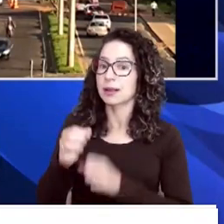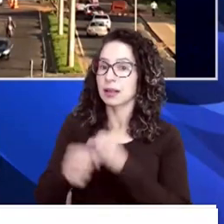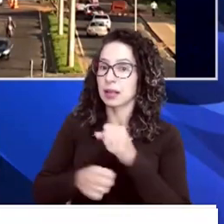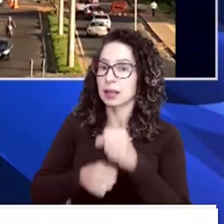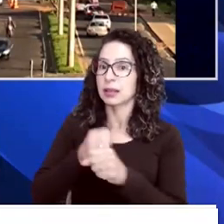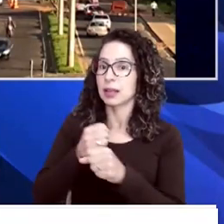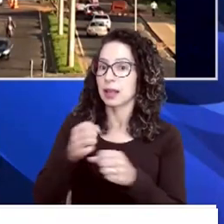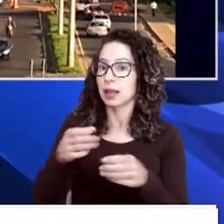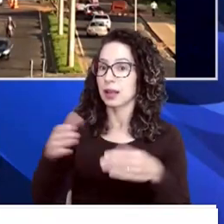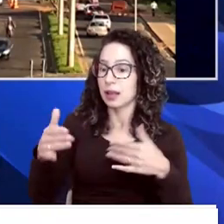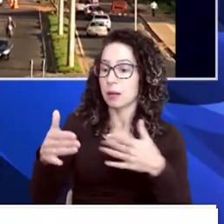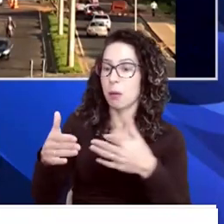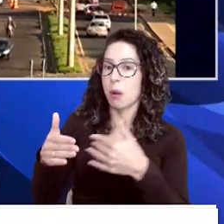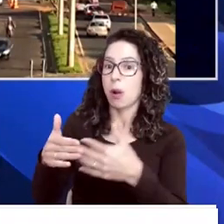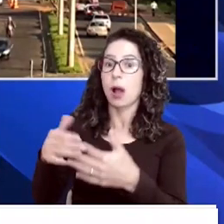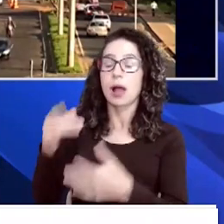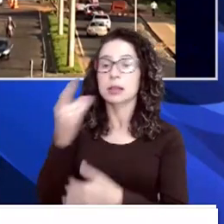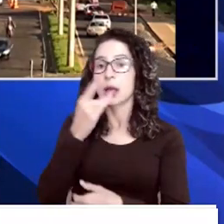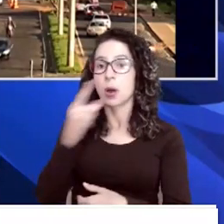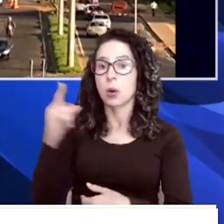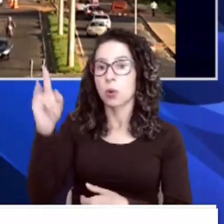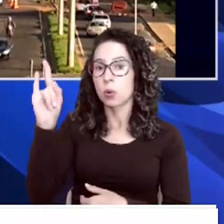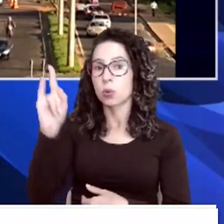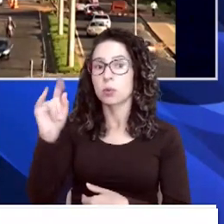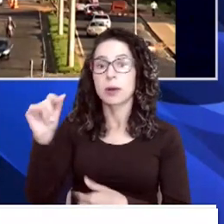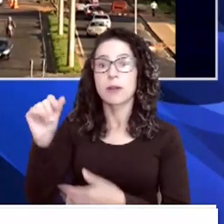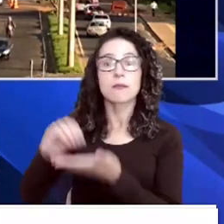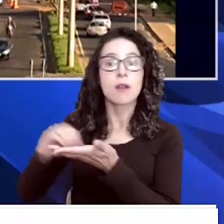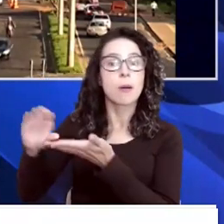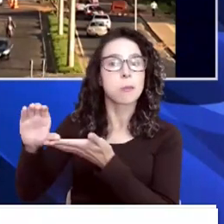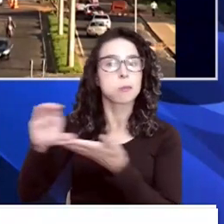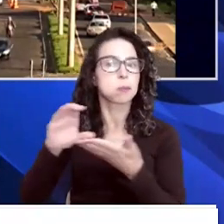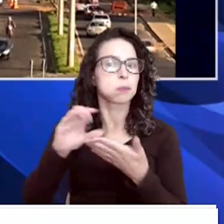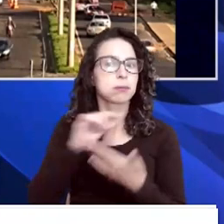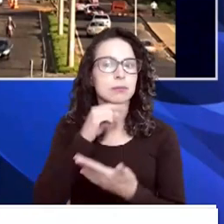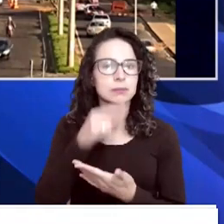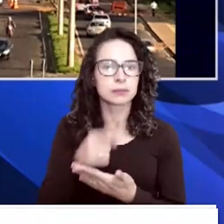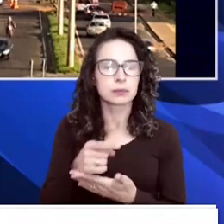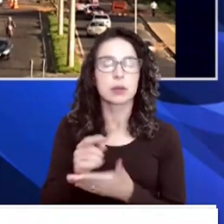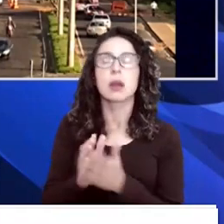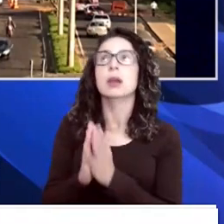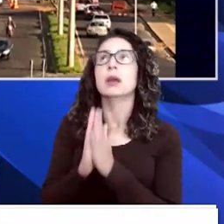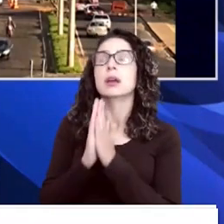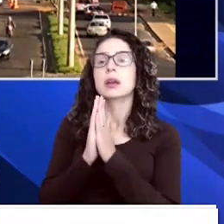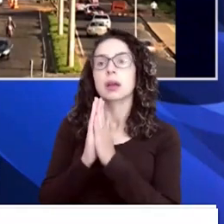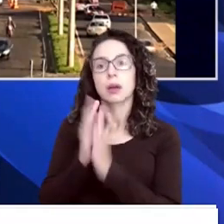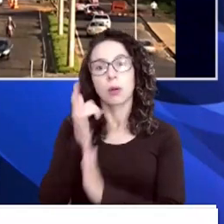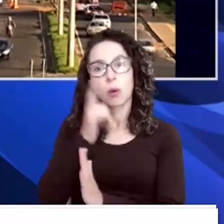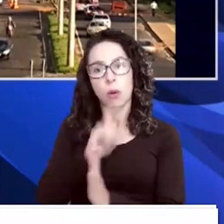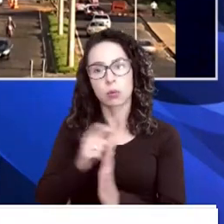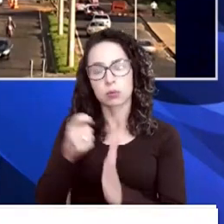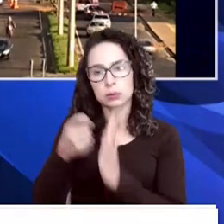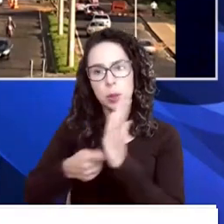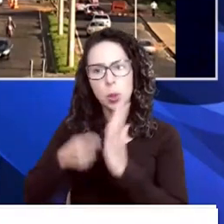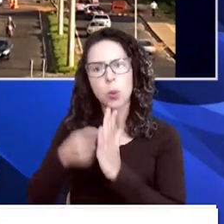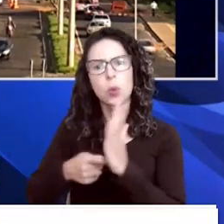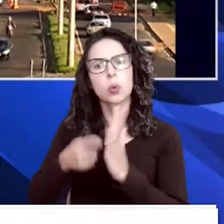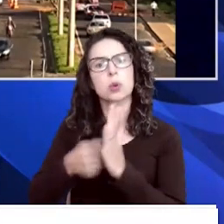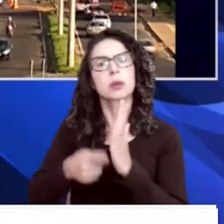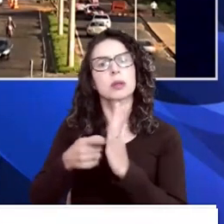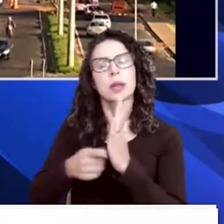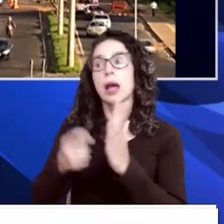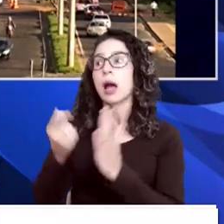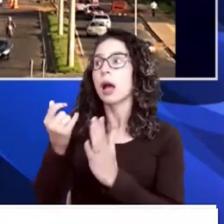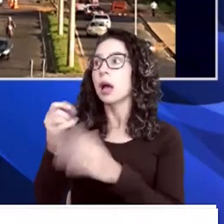desse a última etapa, o recurso não sair. E graças à nossa intervenção e às orientações que nós pegamos